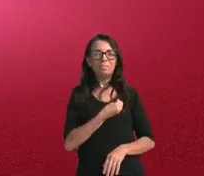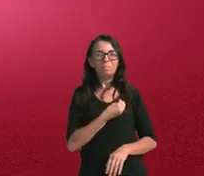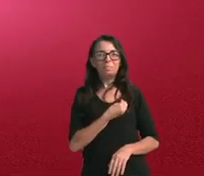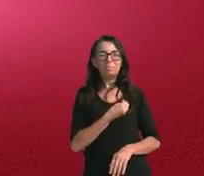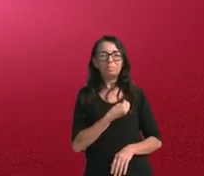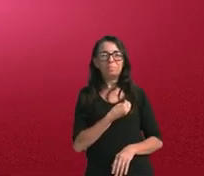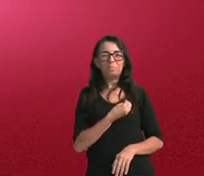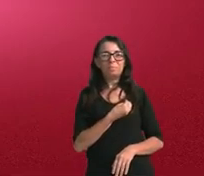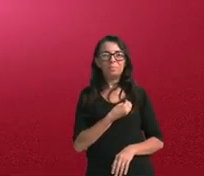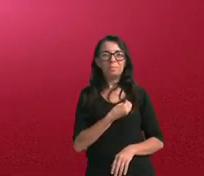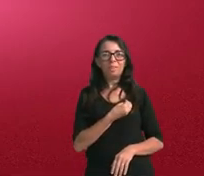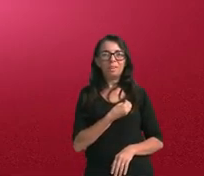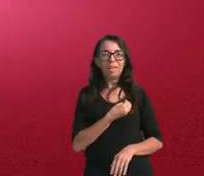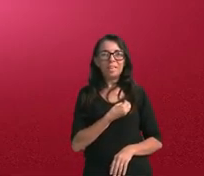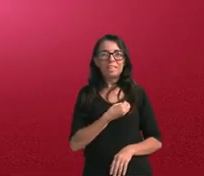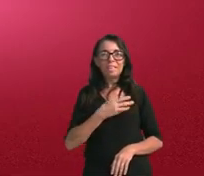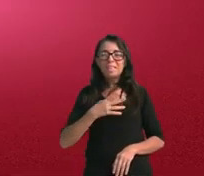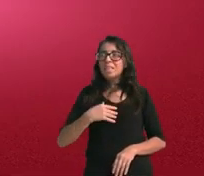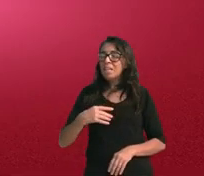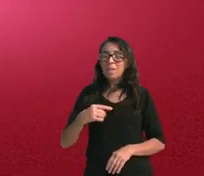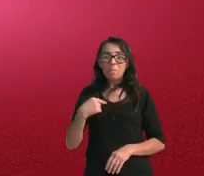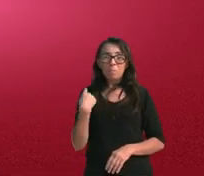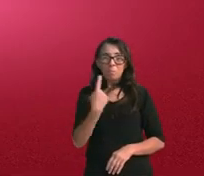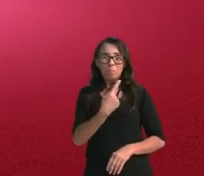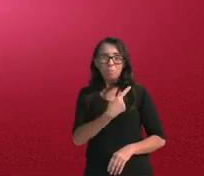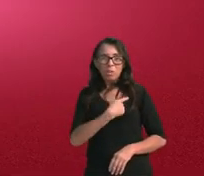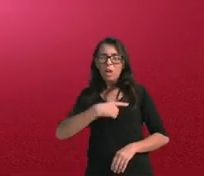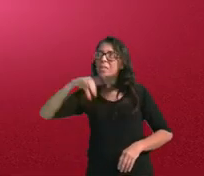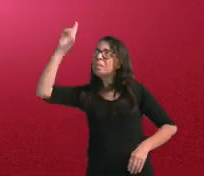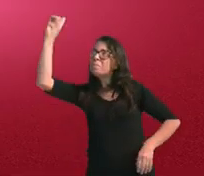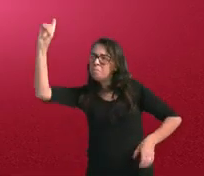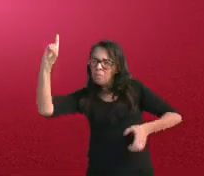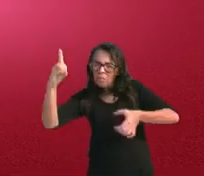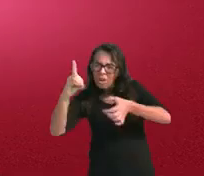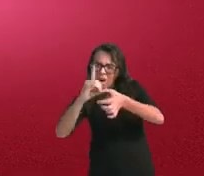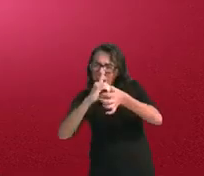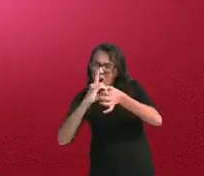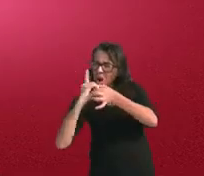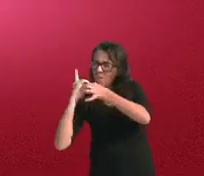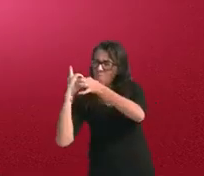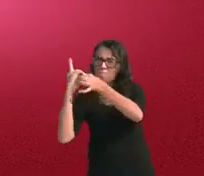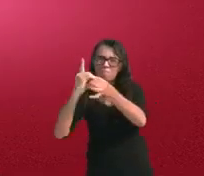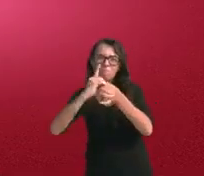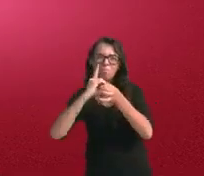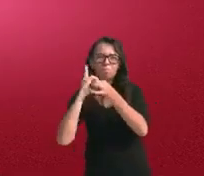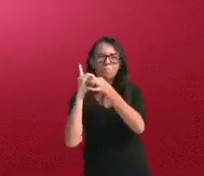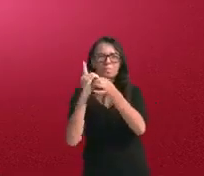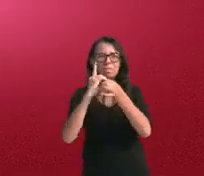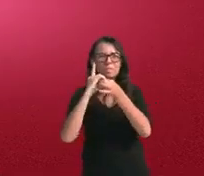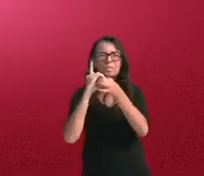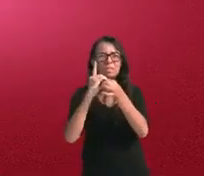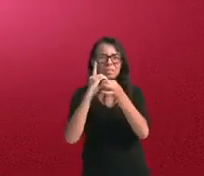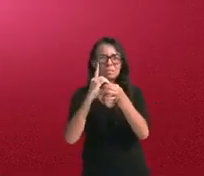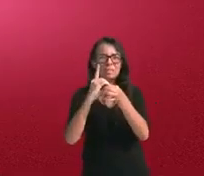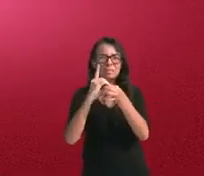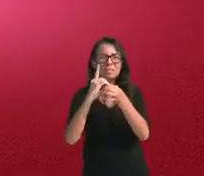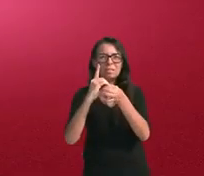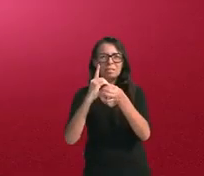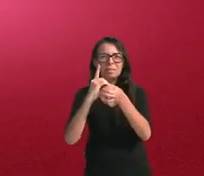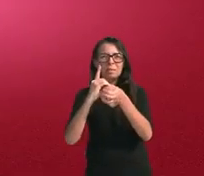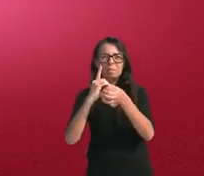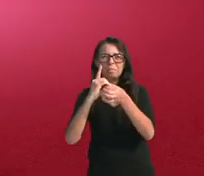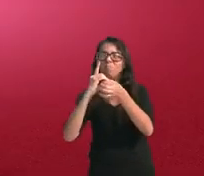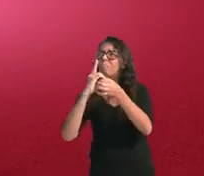grande relacionamento com Ele, onde que Deus prova o seu poder, age com o seu poder,